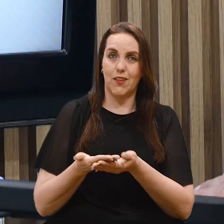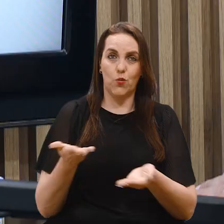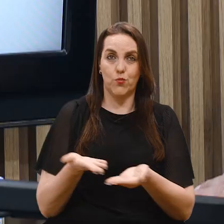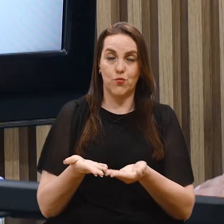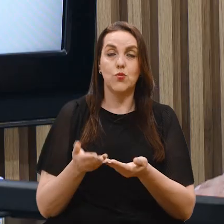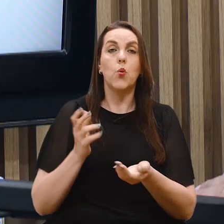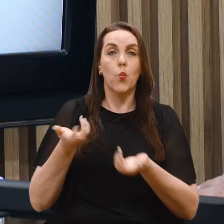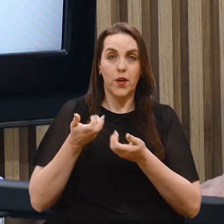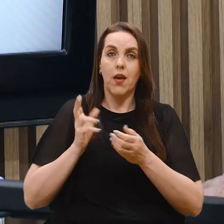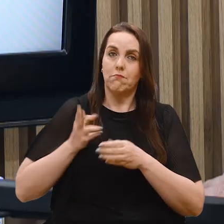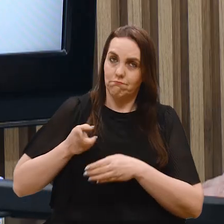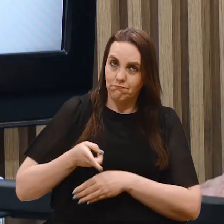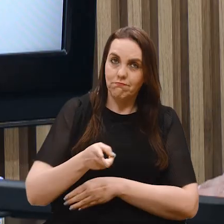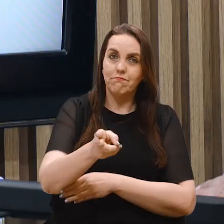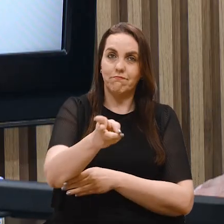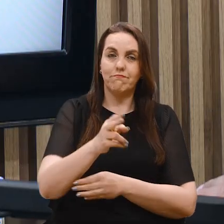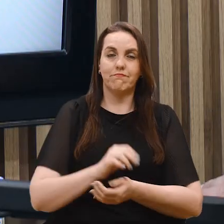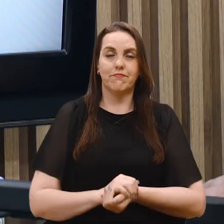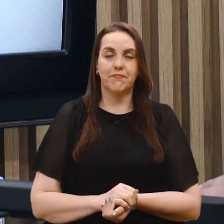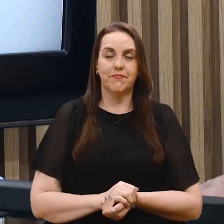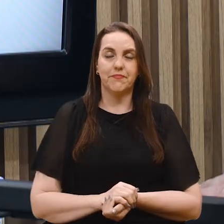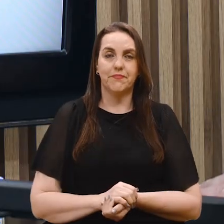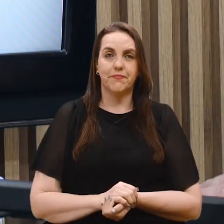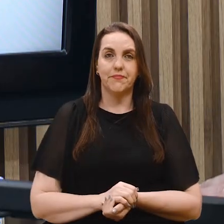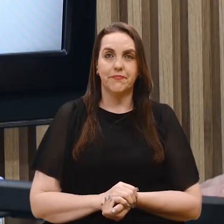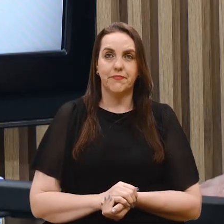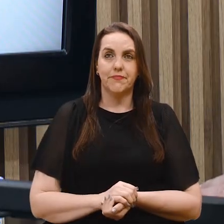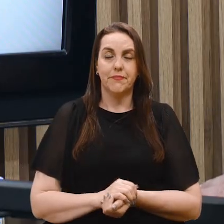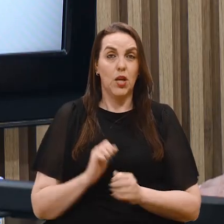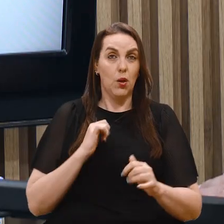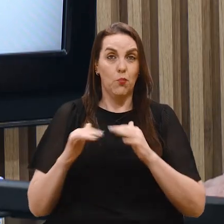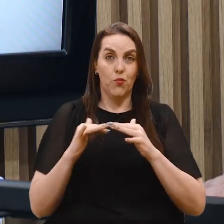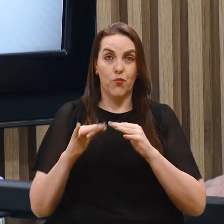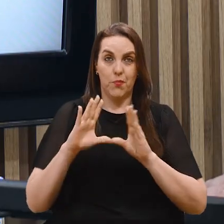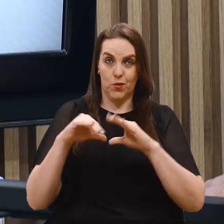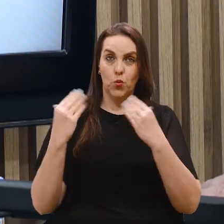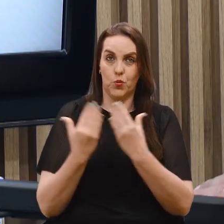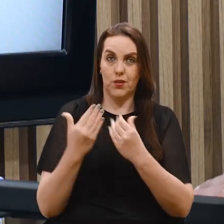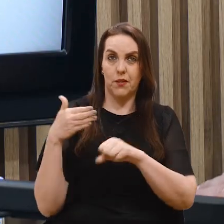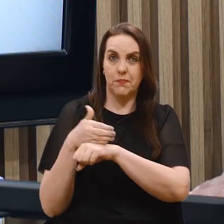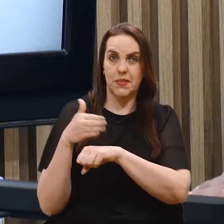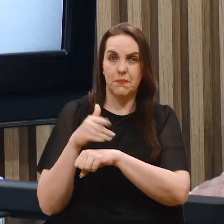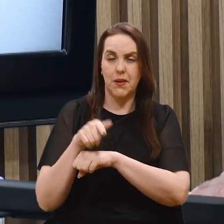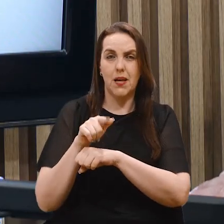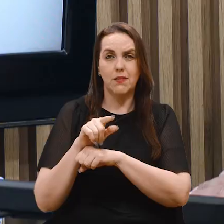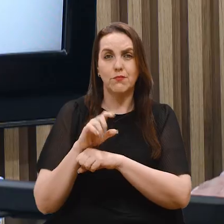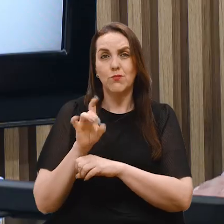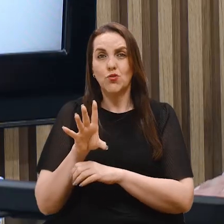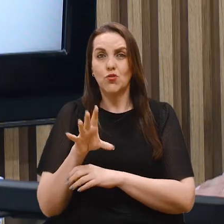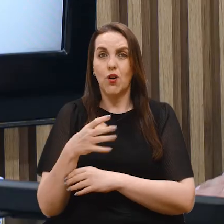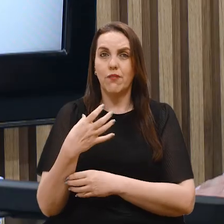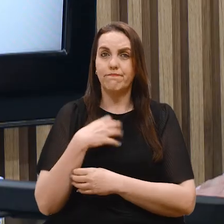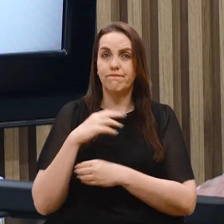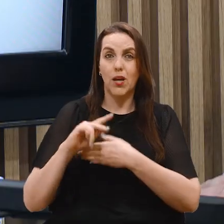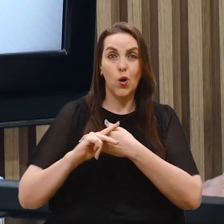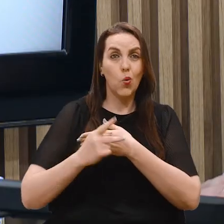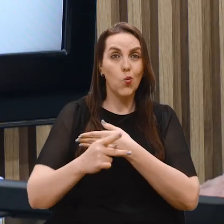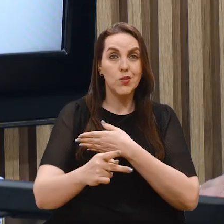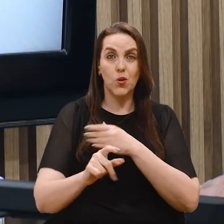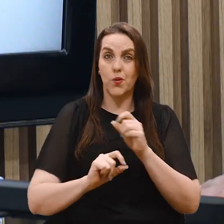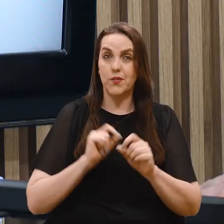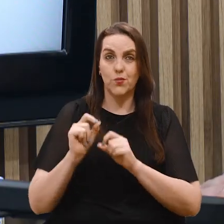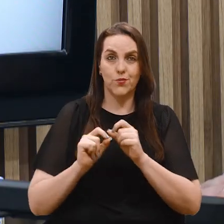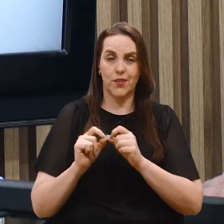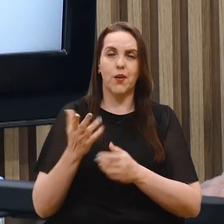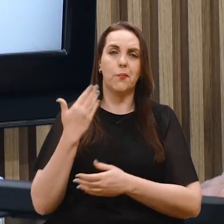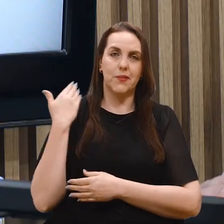continuar muitos anos. E estar no movimento comunitário, acho que foi só mais uma consequência, né? Eu fui